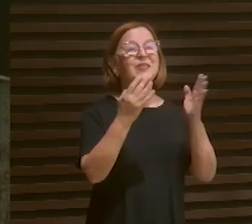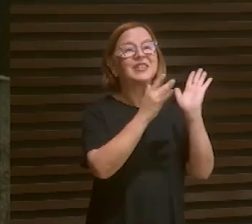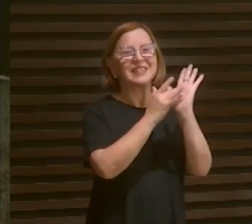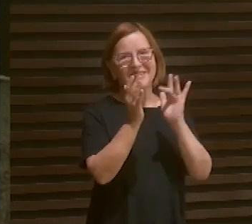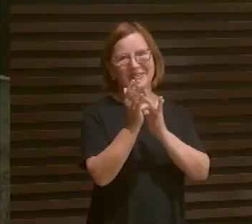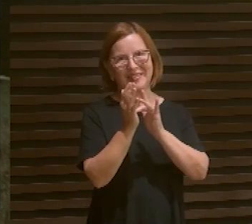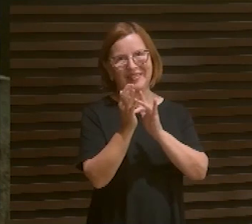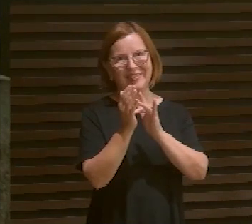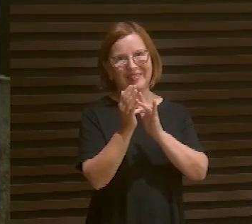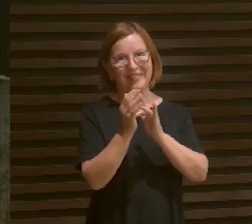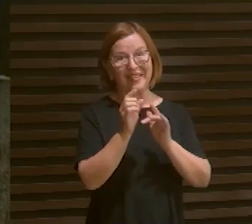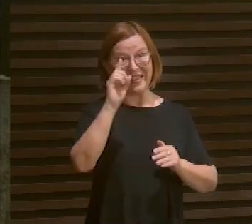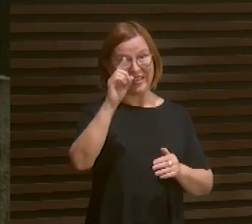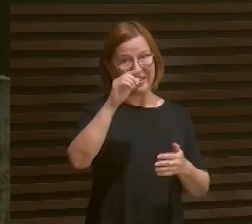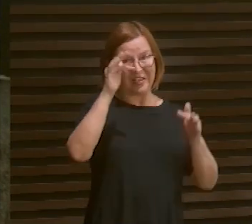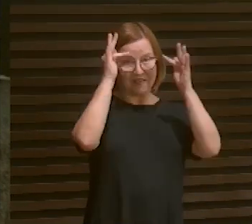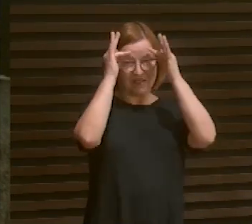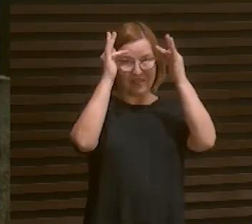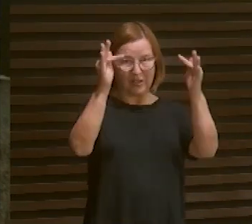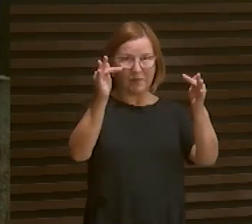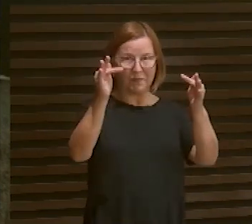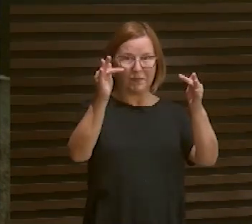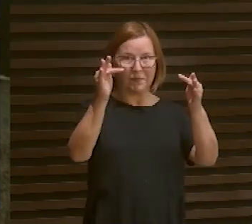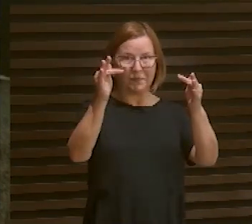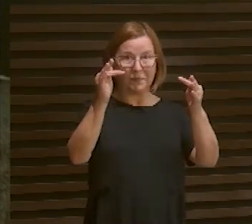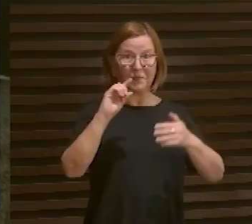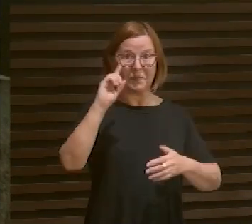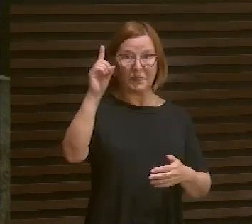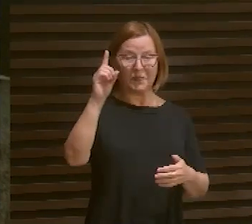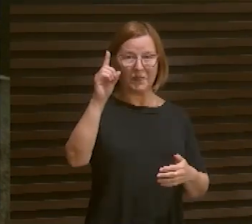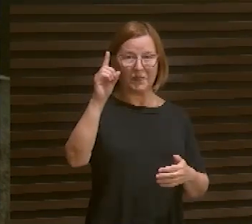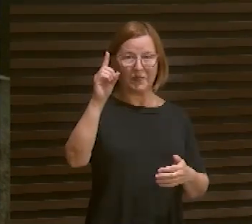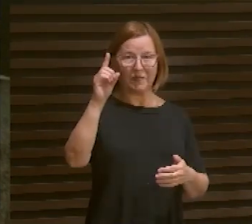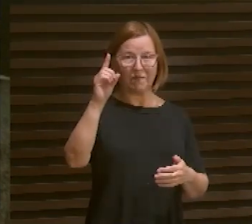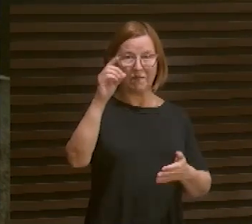Jesus, o qual é fiel àquele que